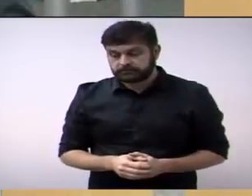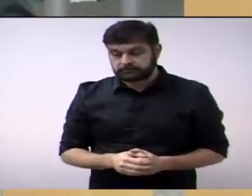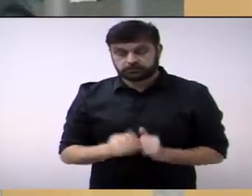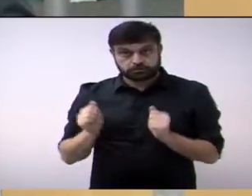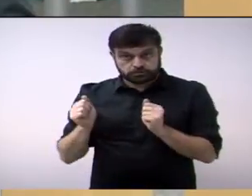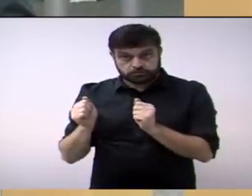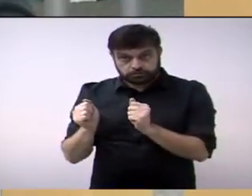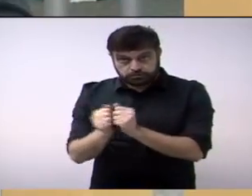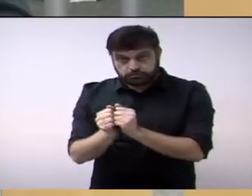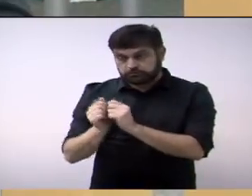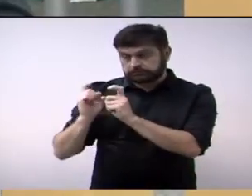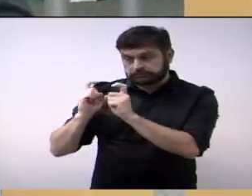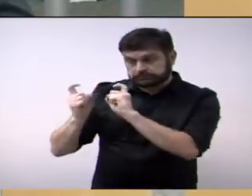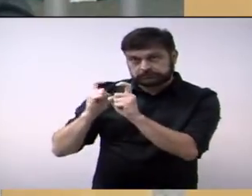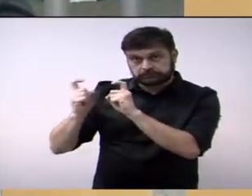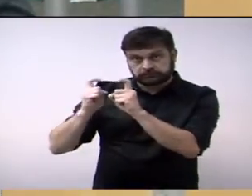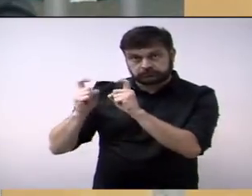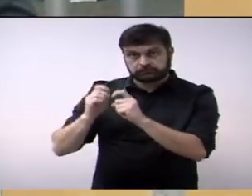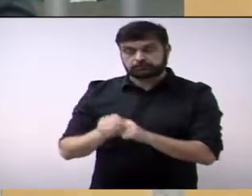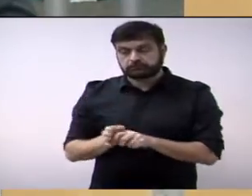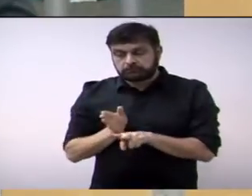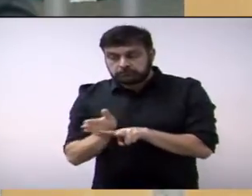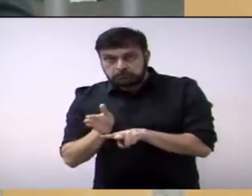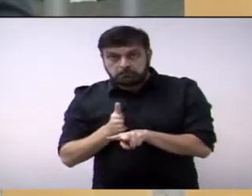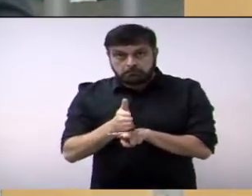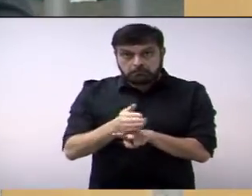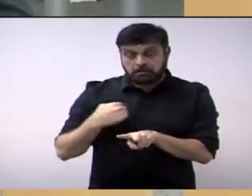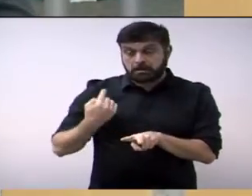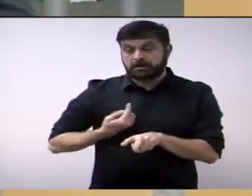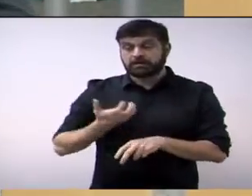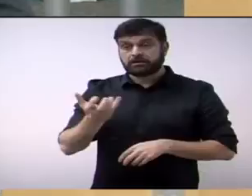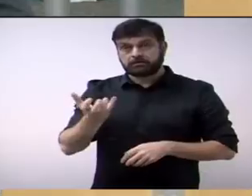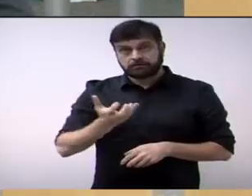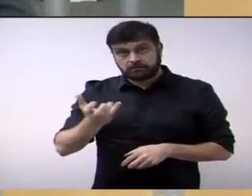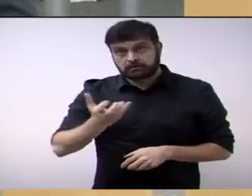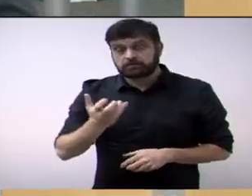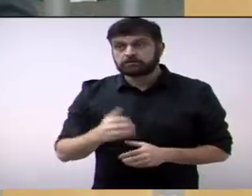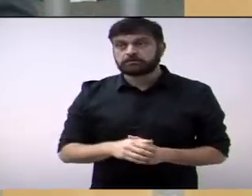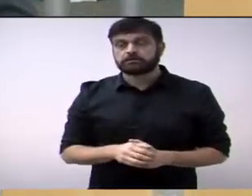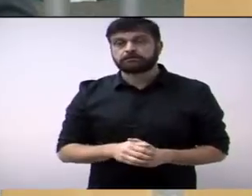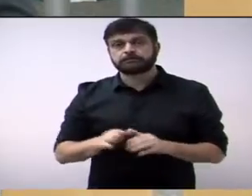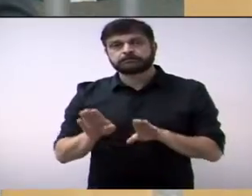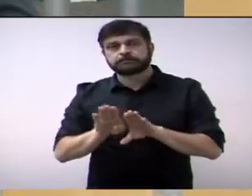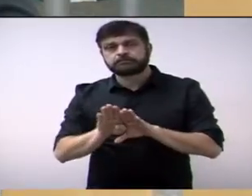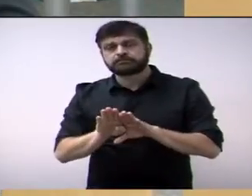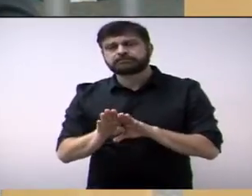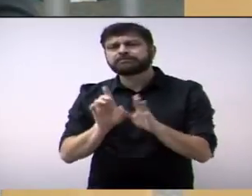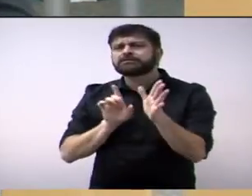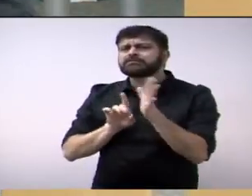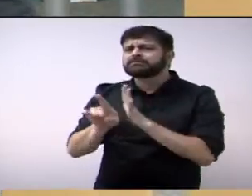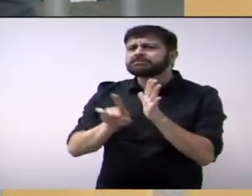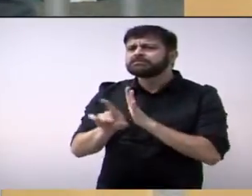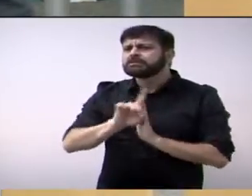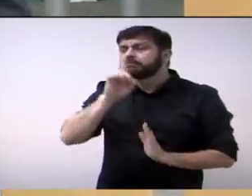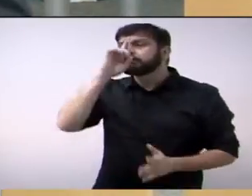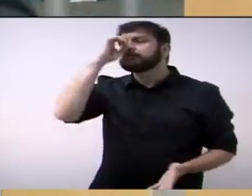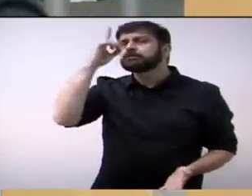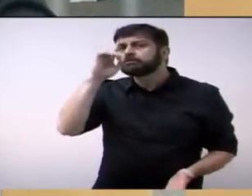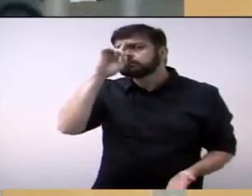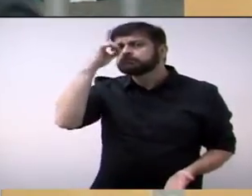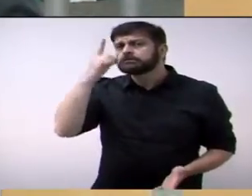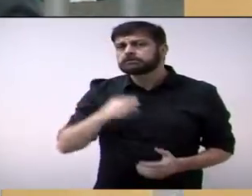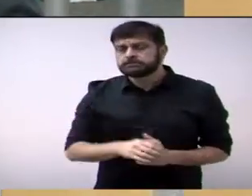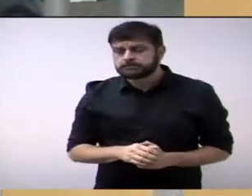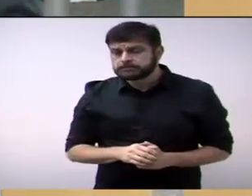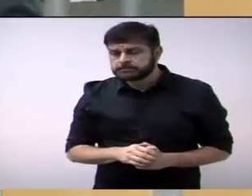paralelamente a isso, senhor presidente, eu gostaria, presidente da comissão, gostaria de indagar